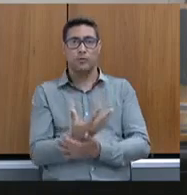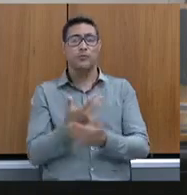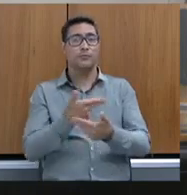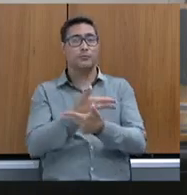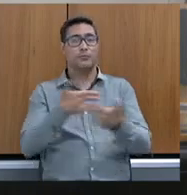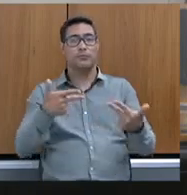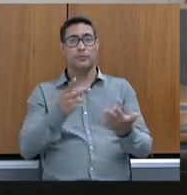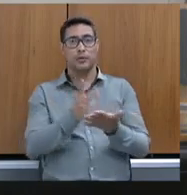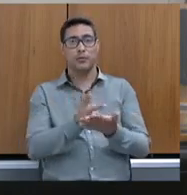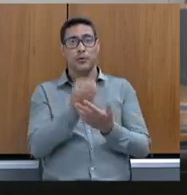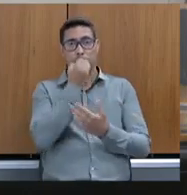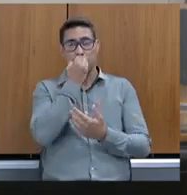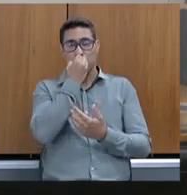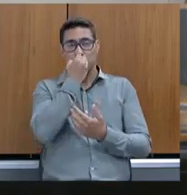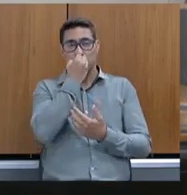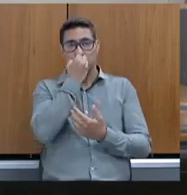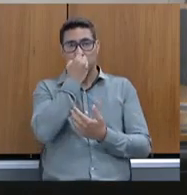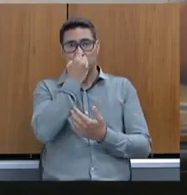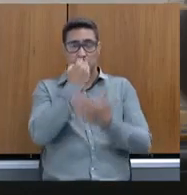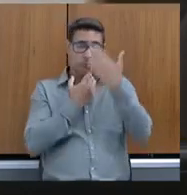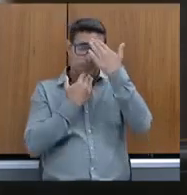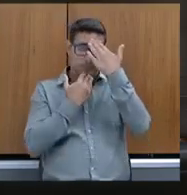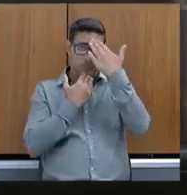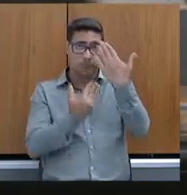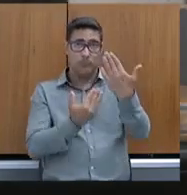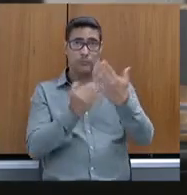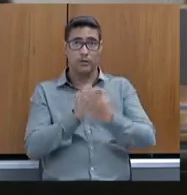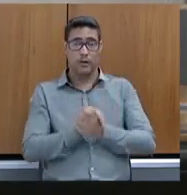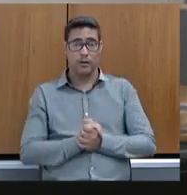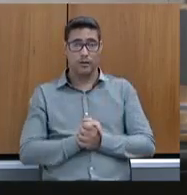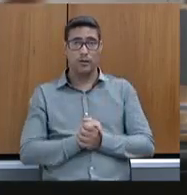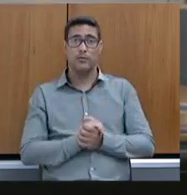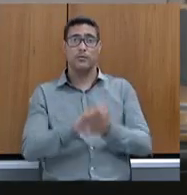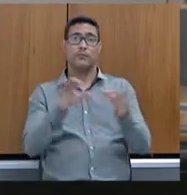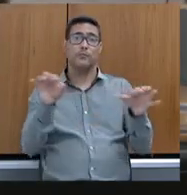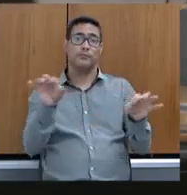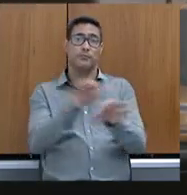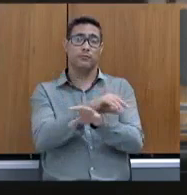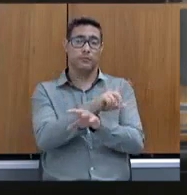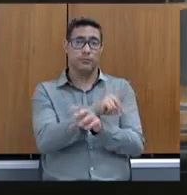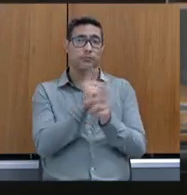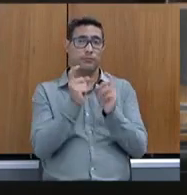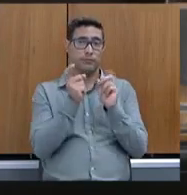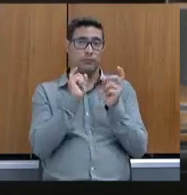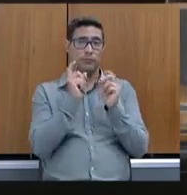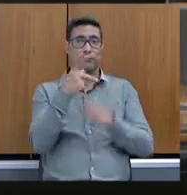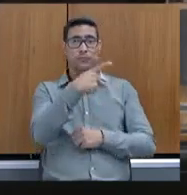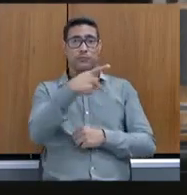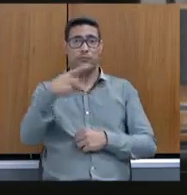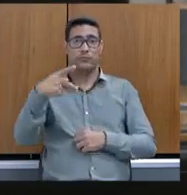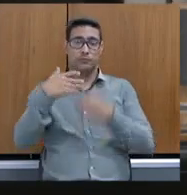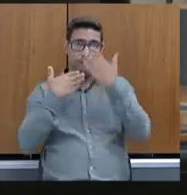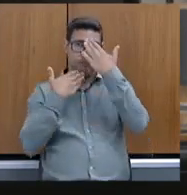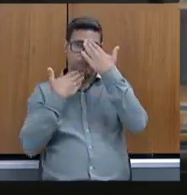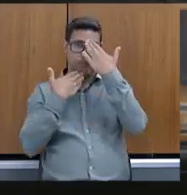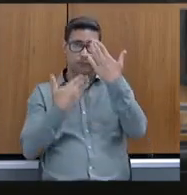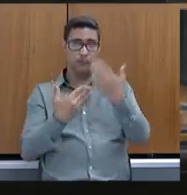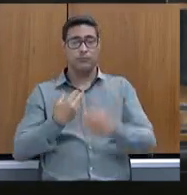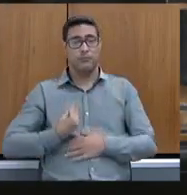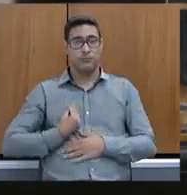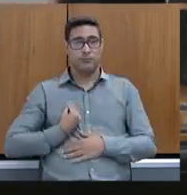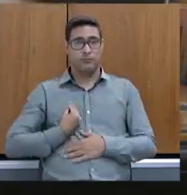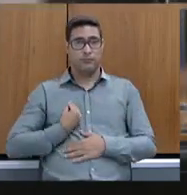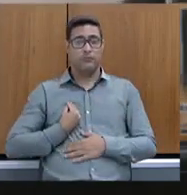sempre para todos nosso Muito obrigado e comprida a finalidade da reunião à presidência agradece a presença